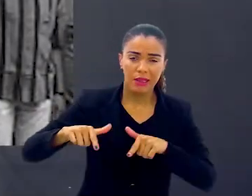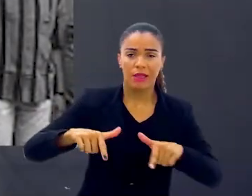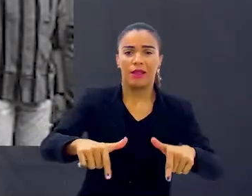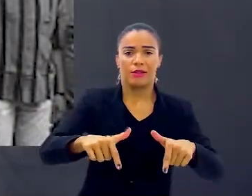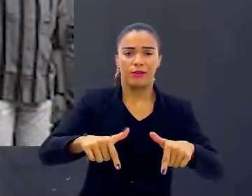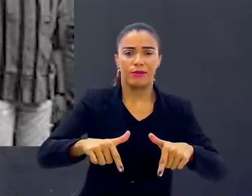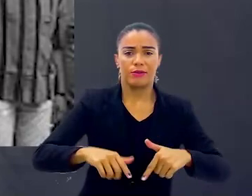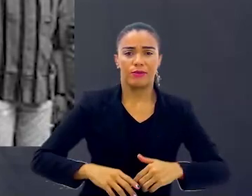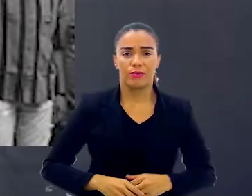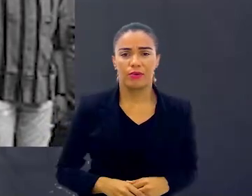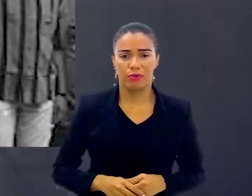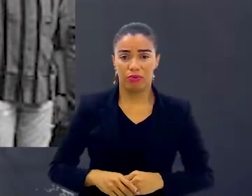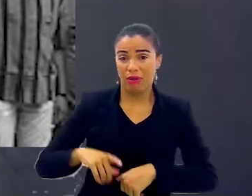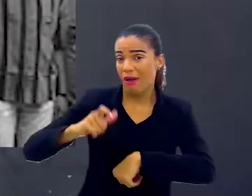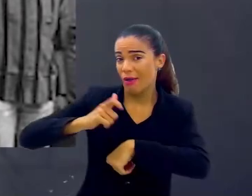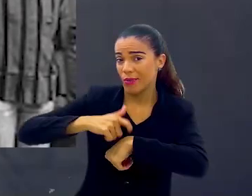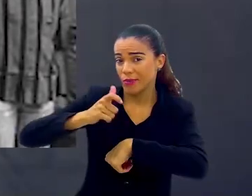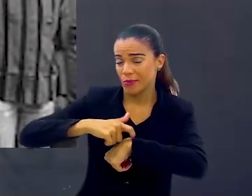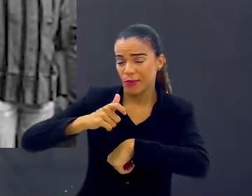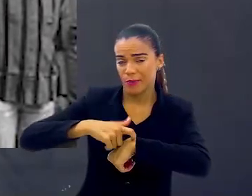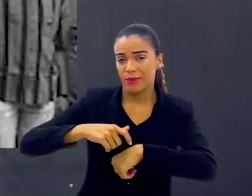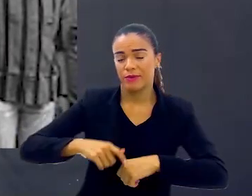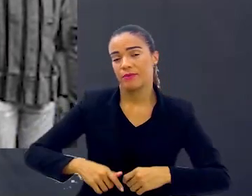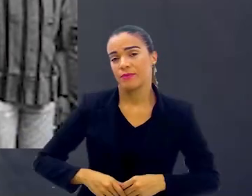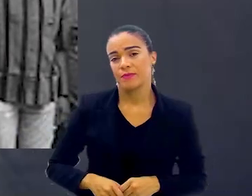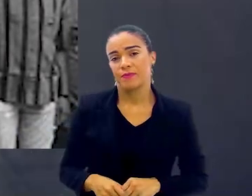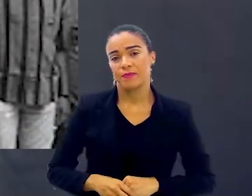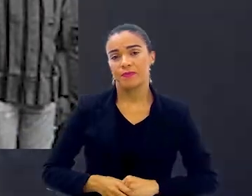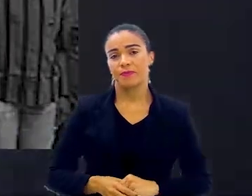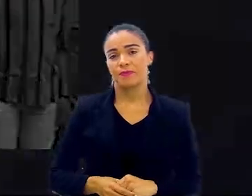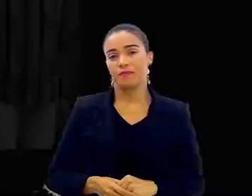que atuou naquela ocasião.